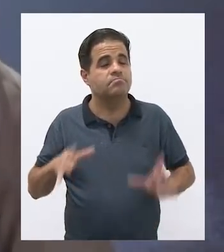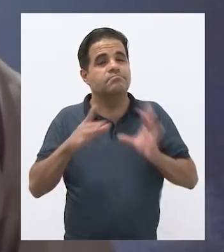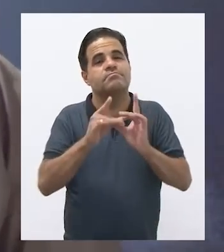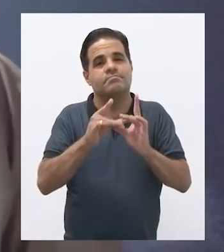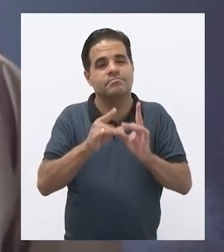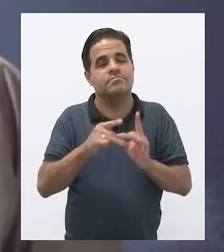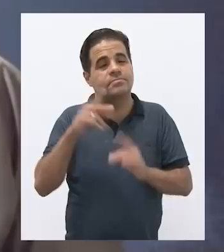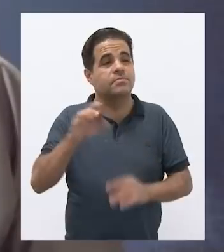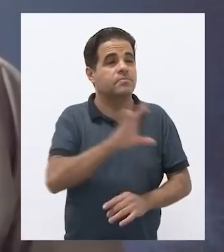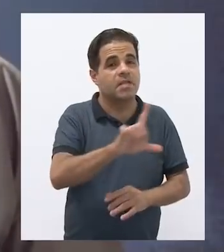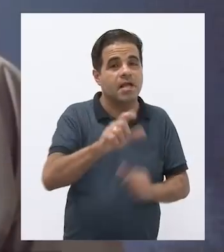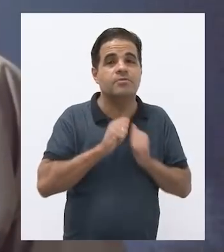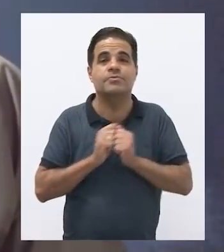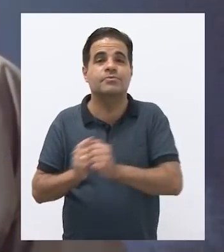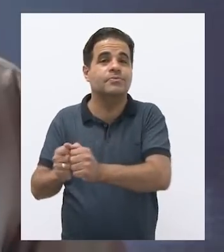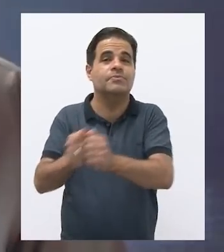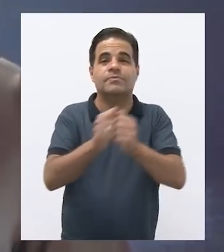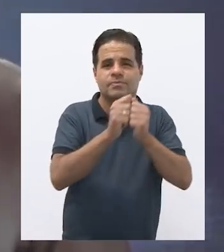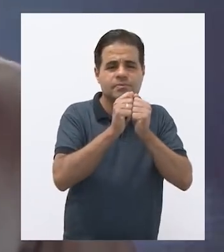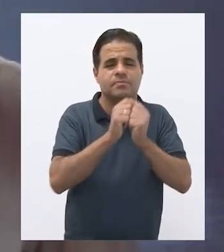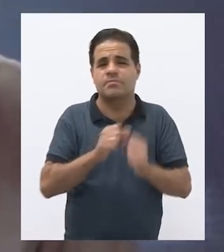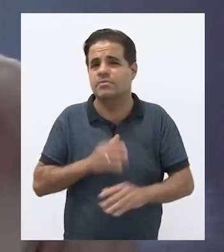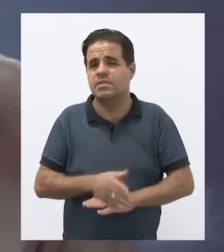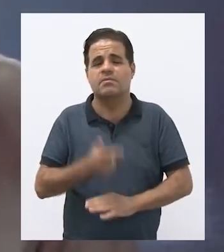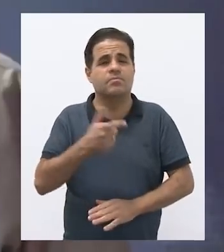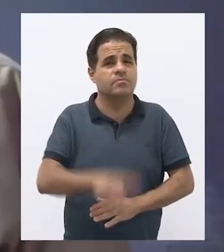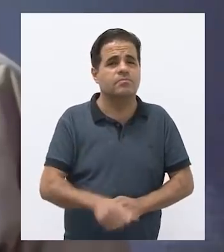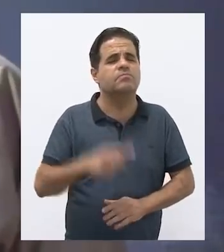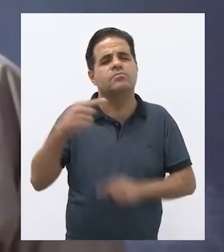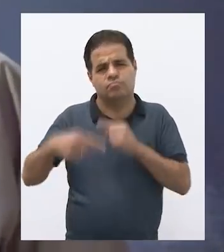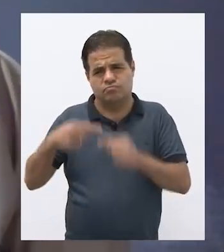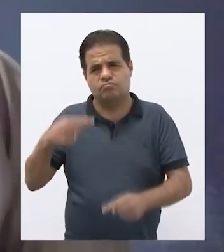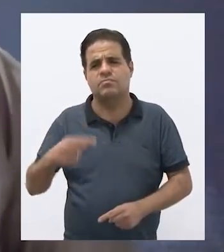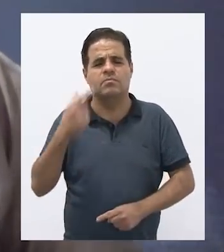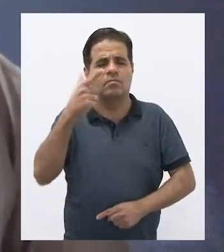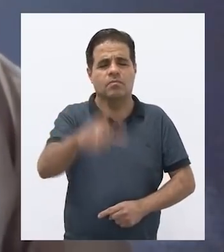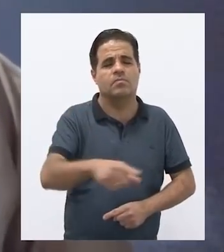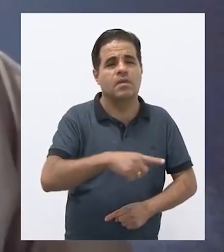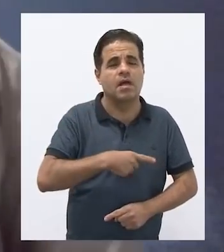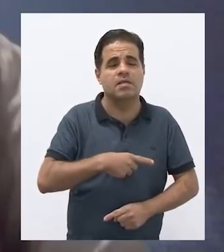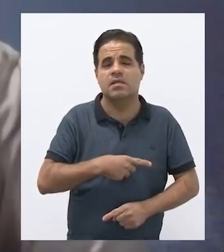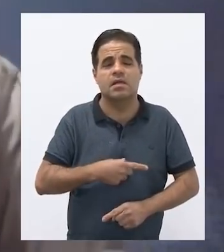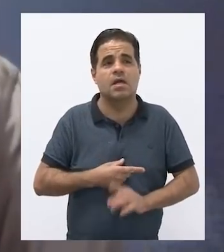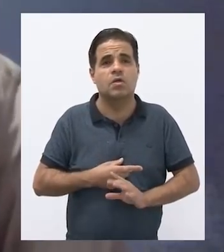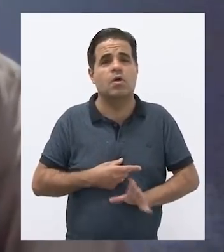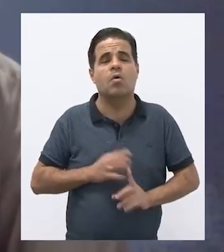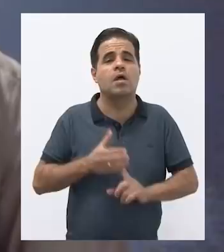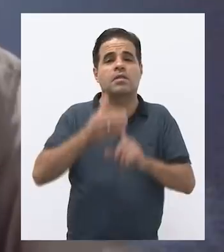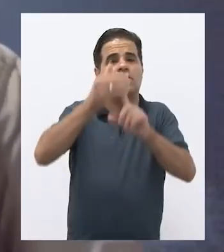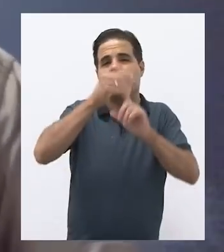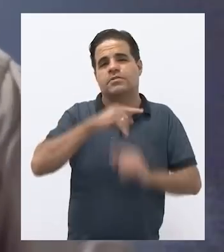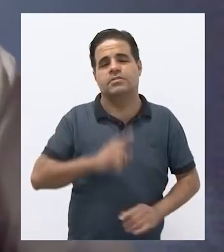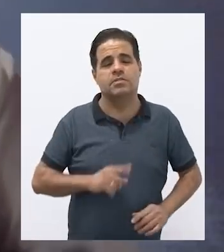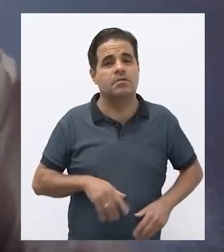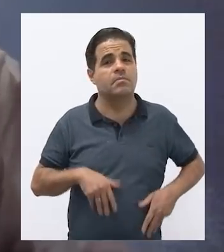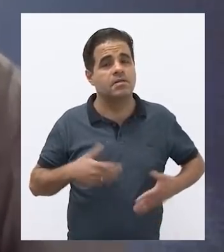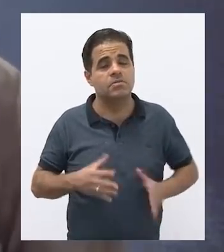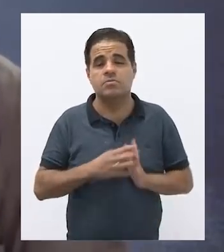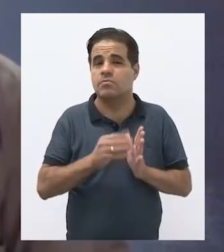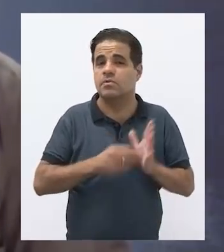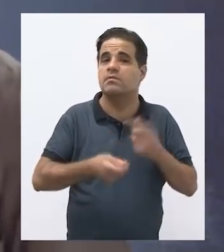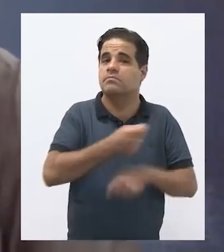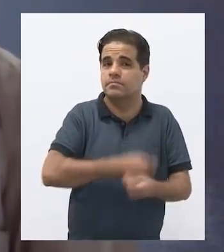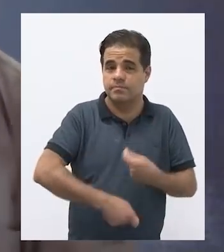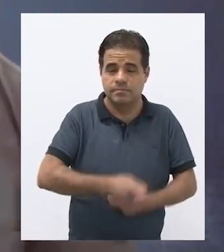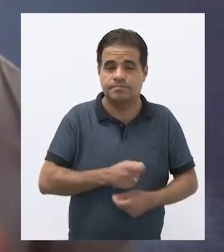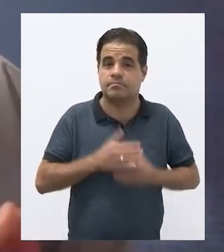aos seus clientes. A gente pode entrar numa outra discussão aqui que envolve não a tecnologia, mas o modelo